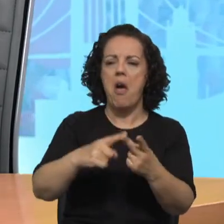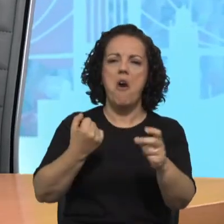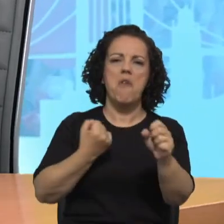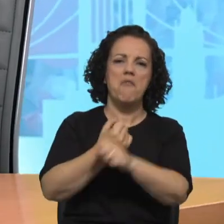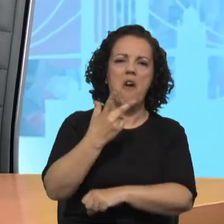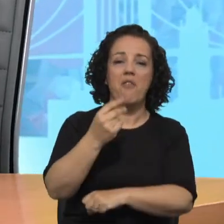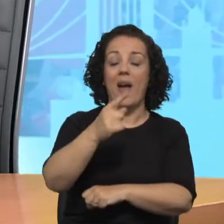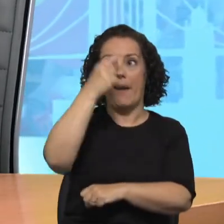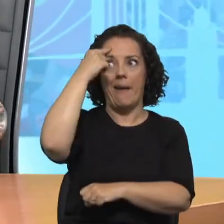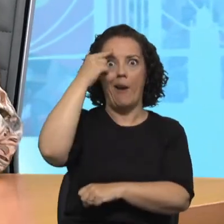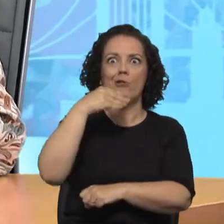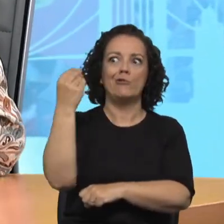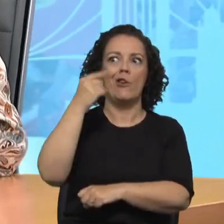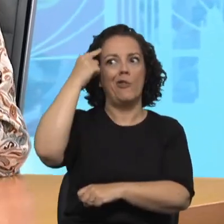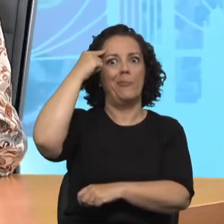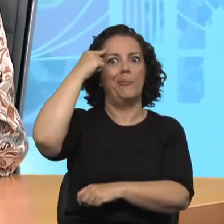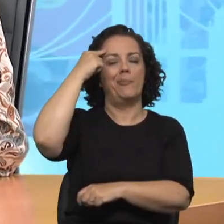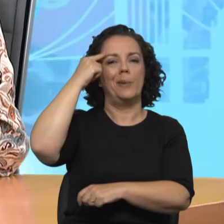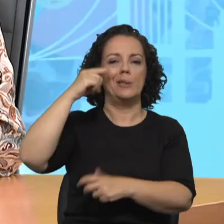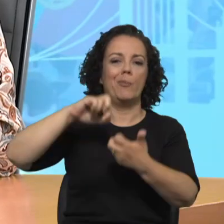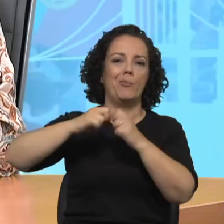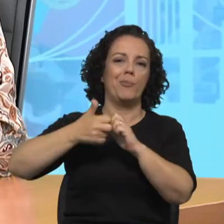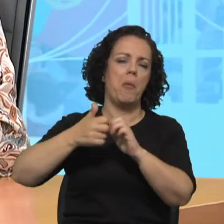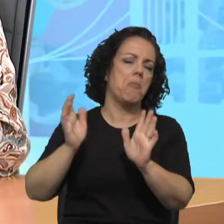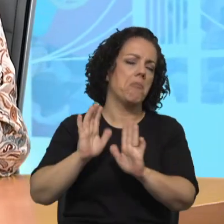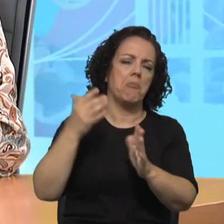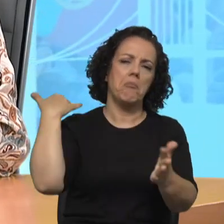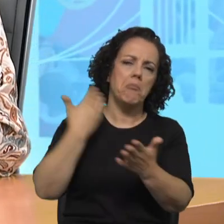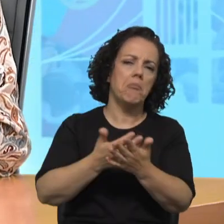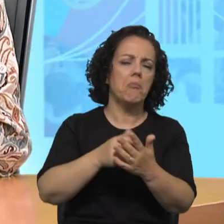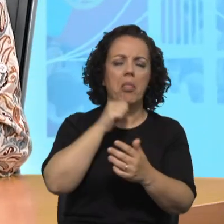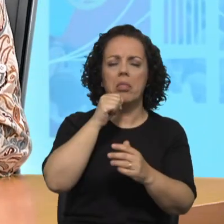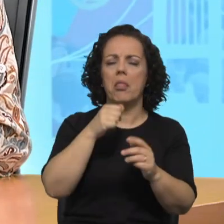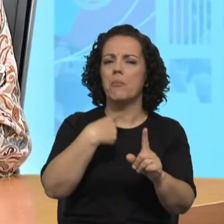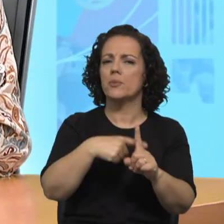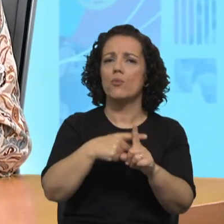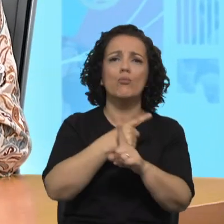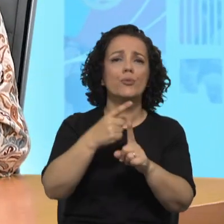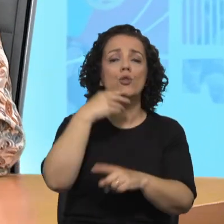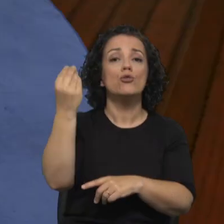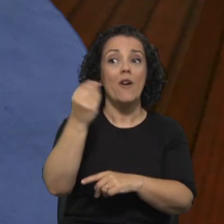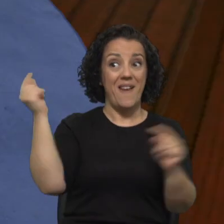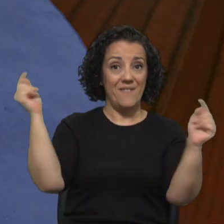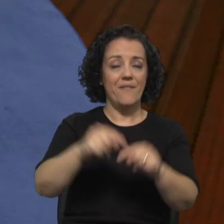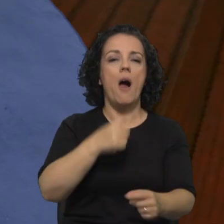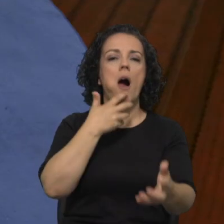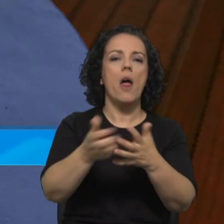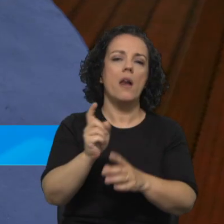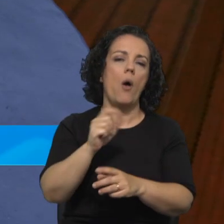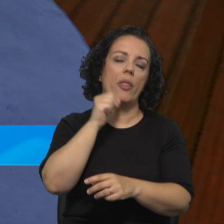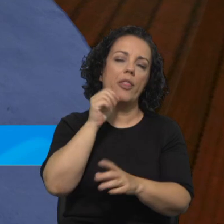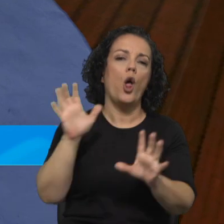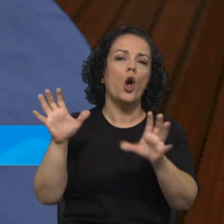normalmente quando se vê muitos... A experiência é positiva, sim. A experiência é muito positiva, porque os jovens vêm com um sentido, não é? Vêm, quer dizer, normalmente em